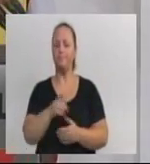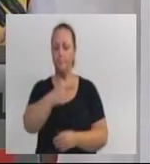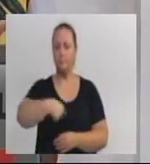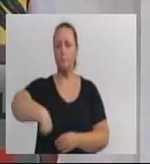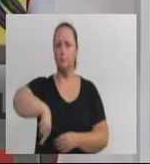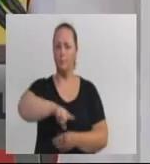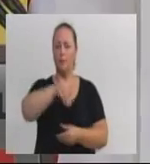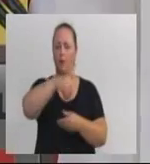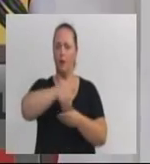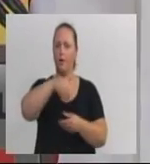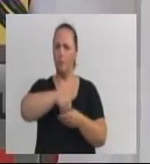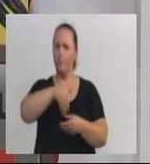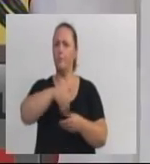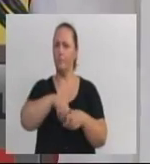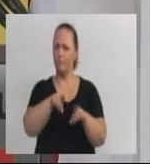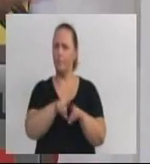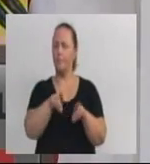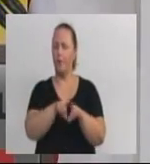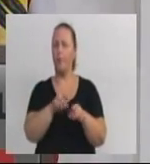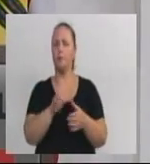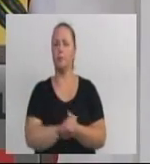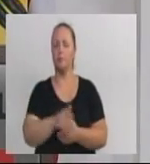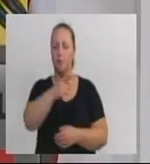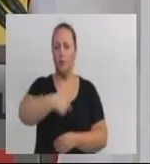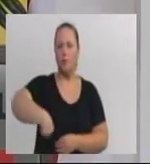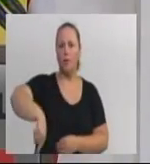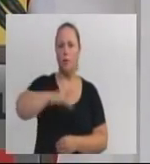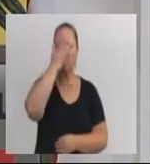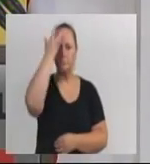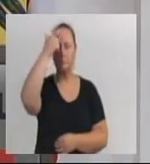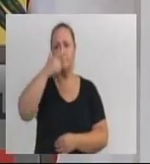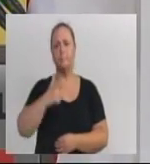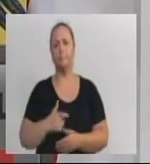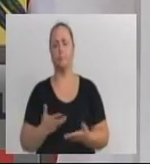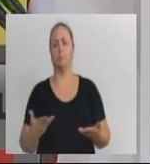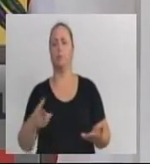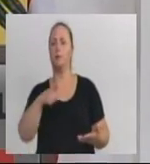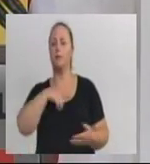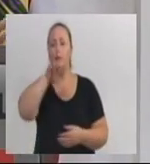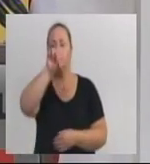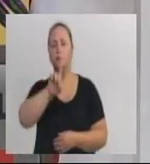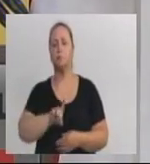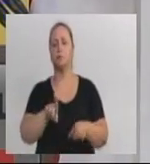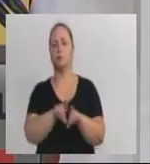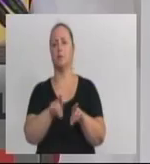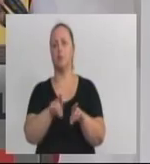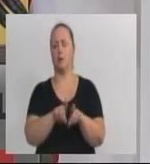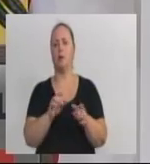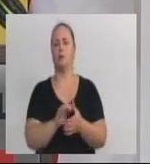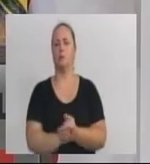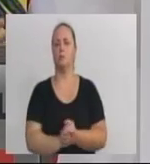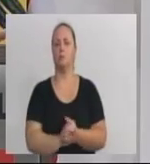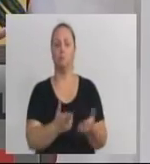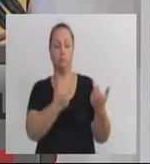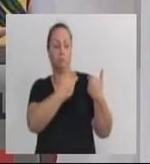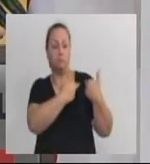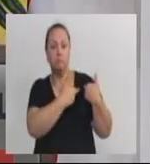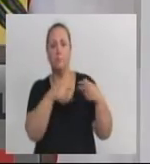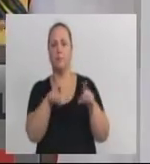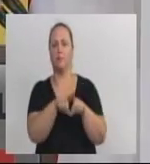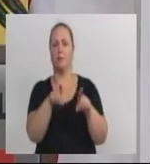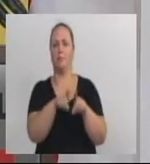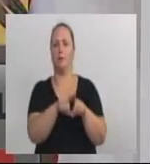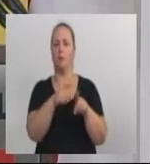somos cidadãs, somos pessoas. Nós temos os nossos direitos também. E temos os nossos deveres, então estamos arcando com